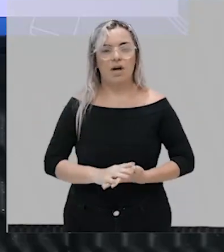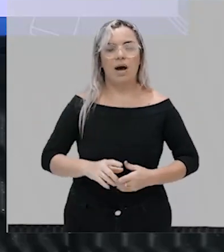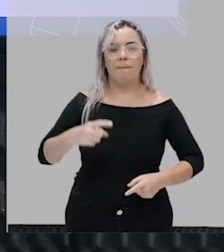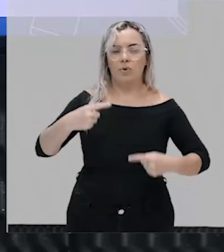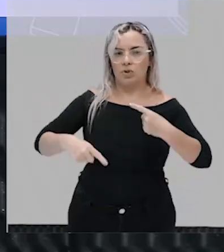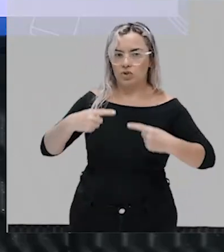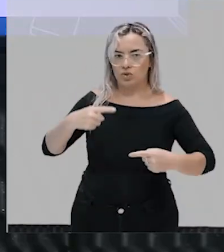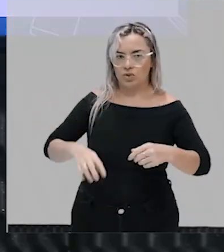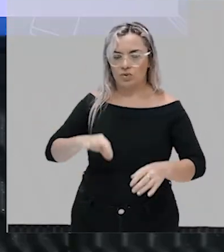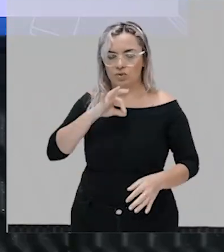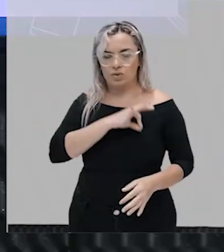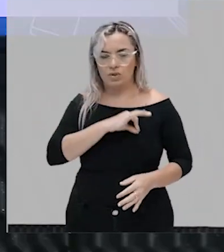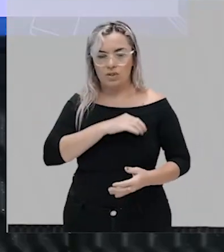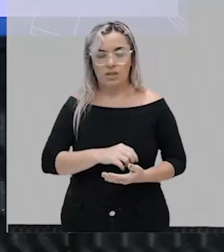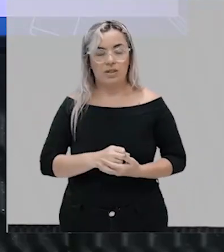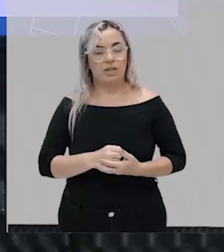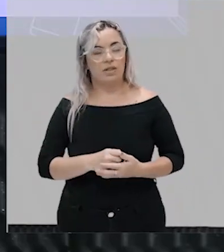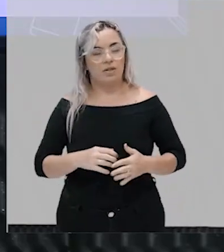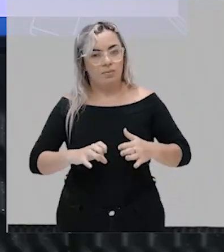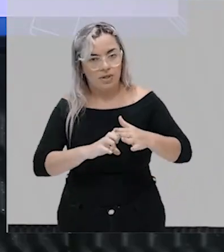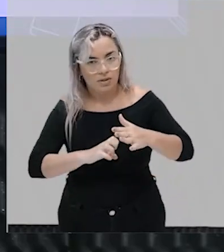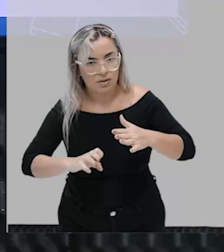se o empresariado não